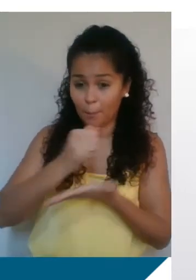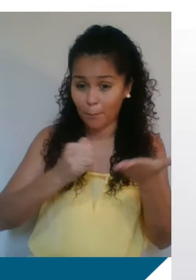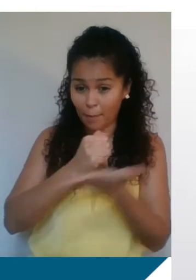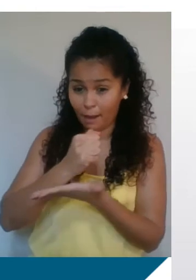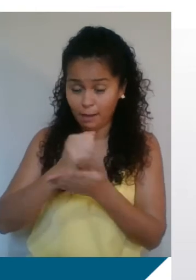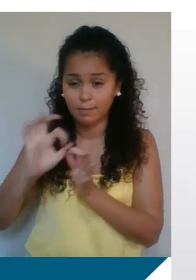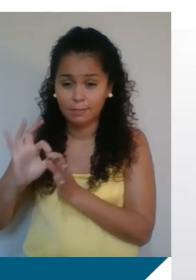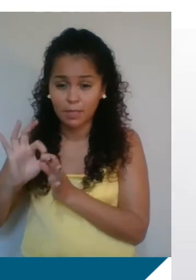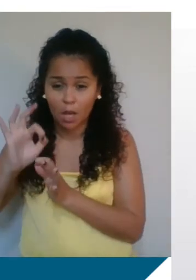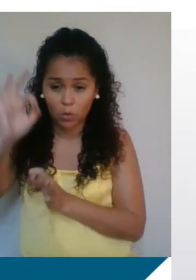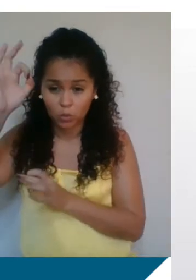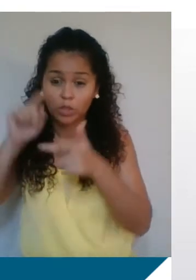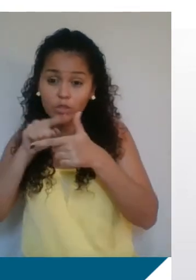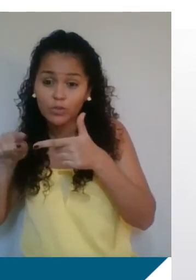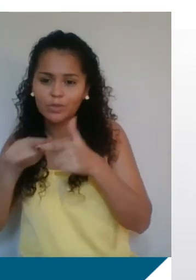por 2.